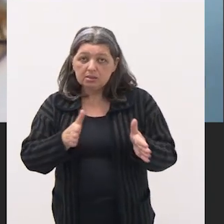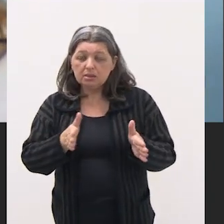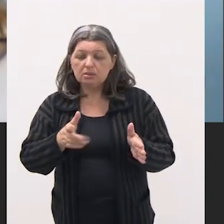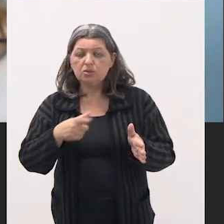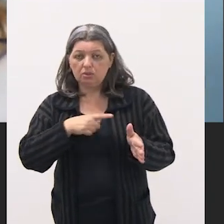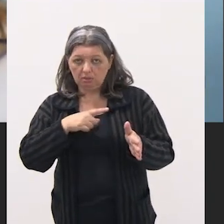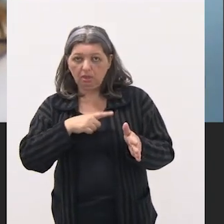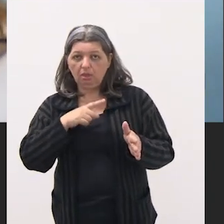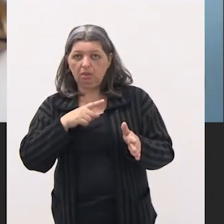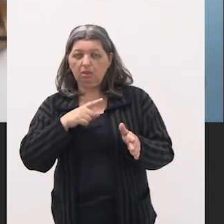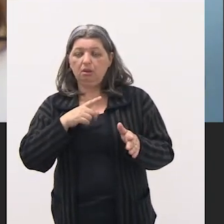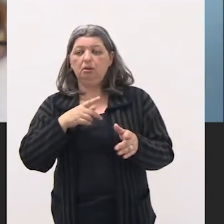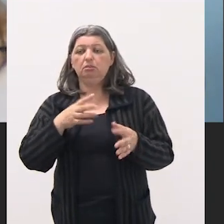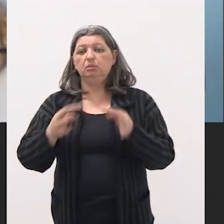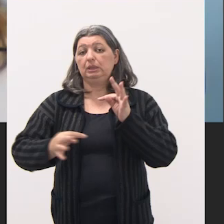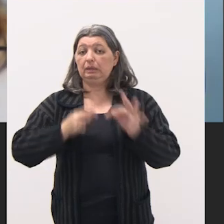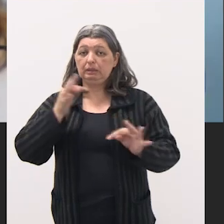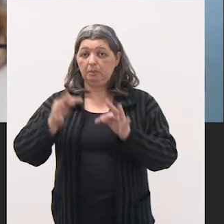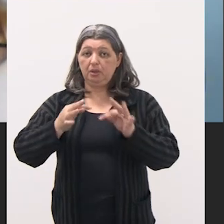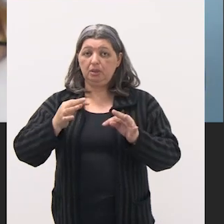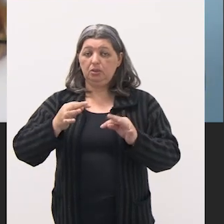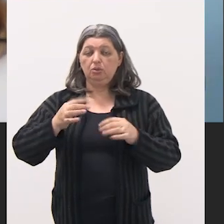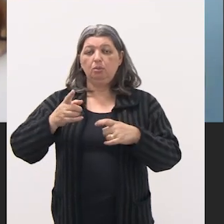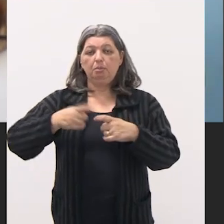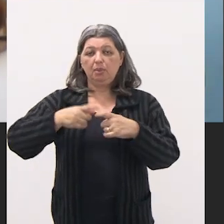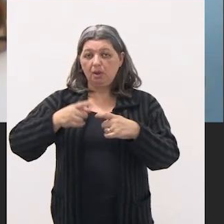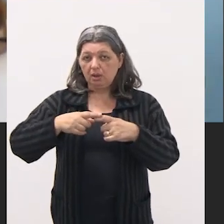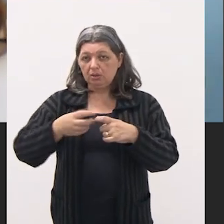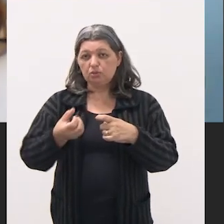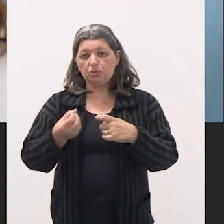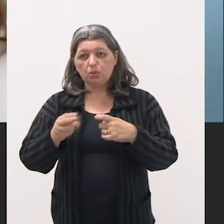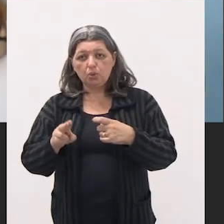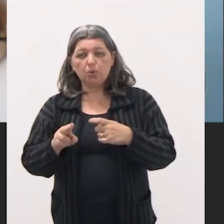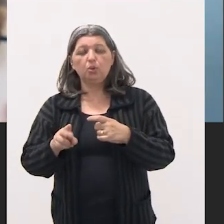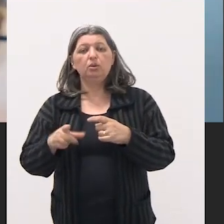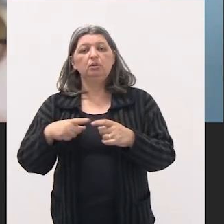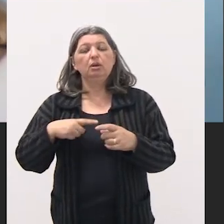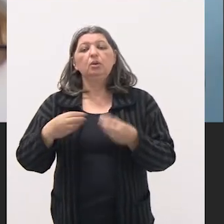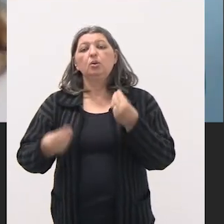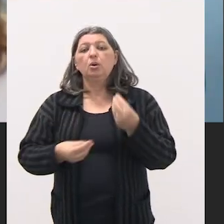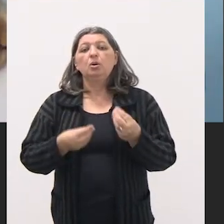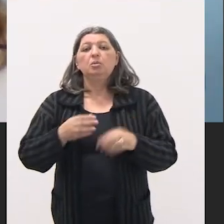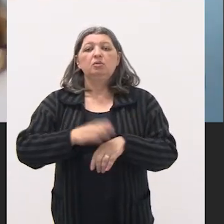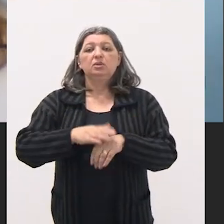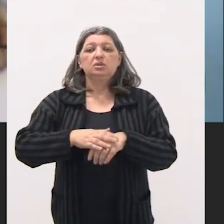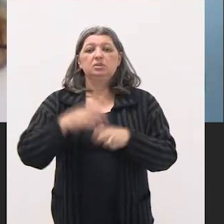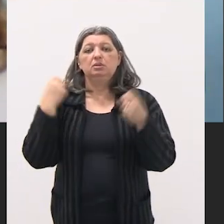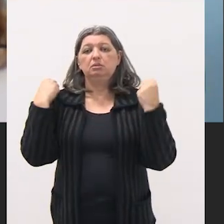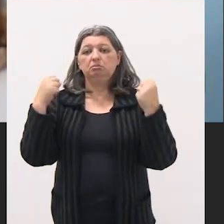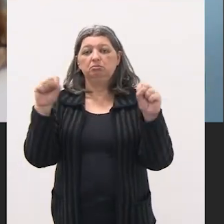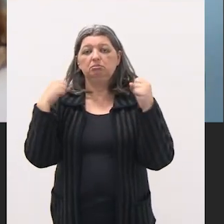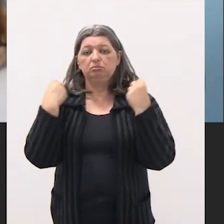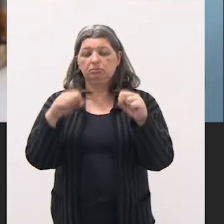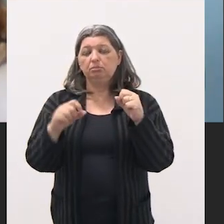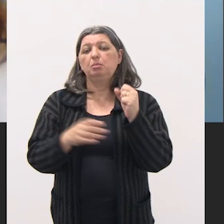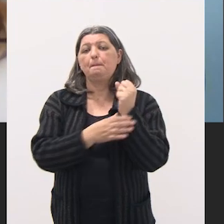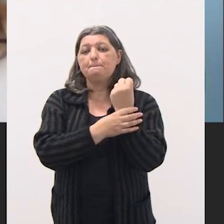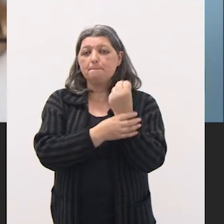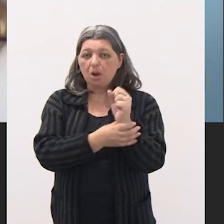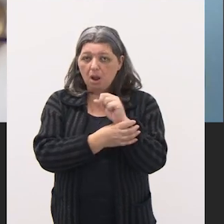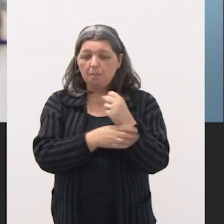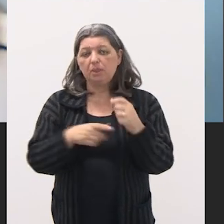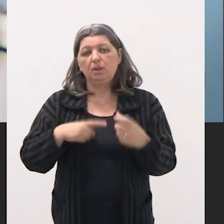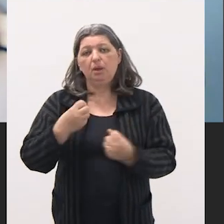médico, elas têm pouco acesso à reabilitação, elas têm pouco apoio social, elas